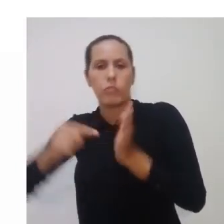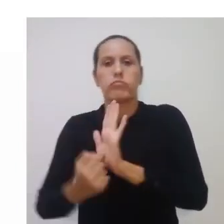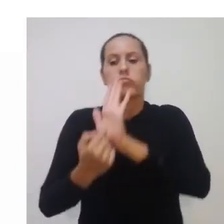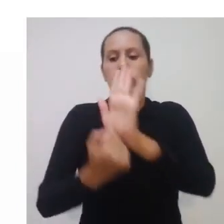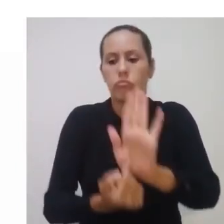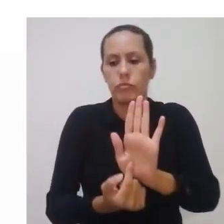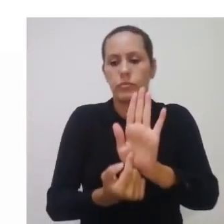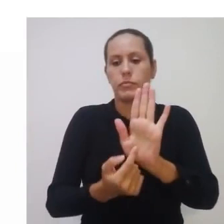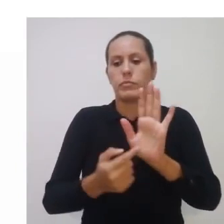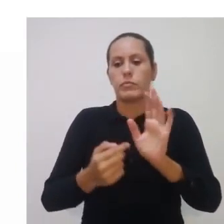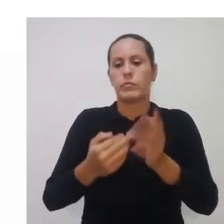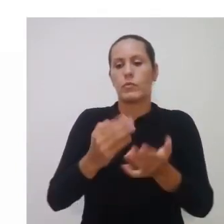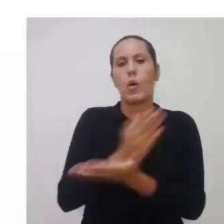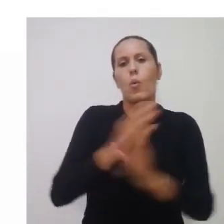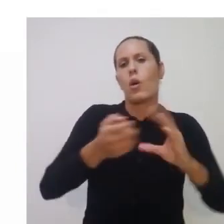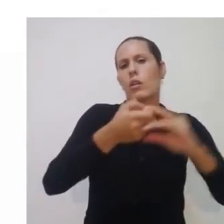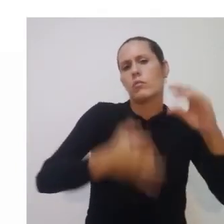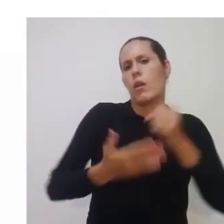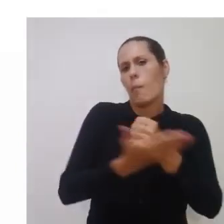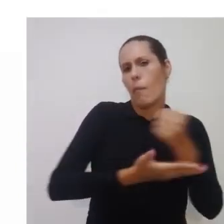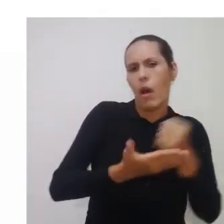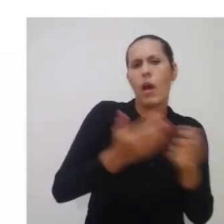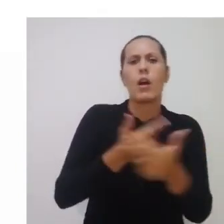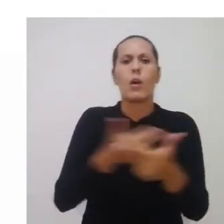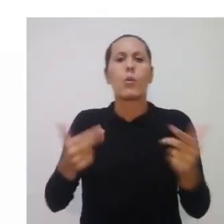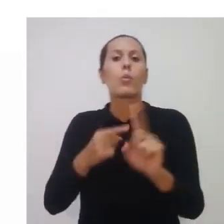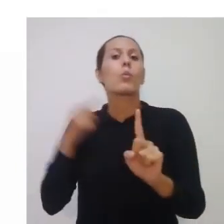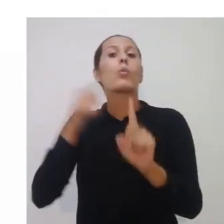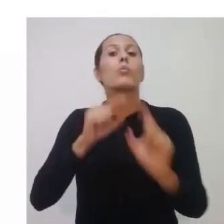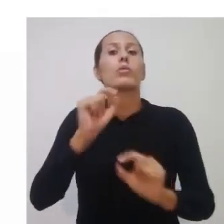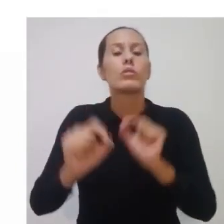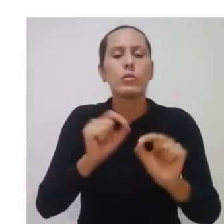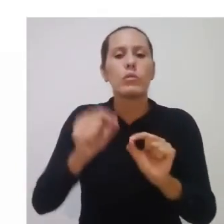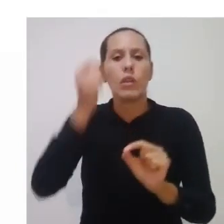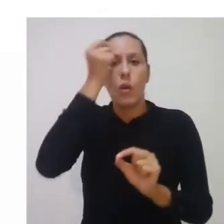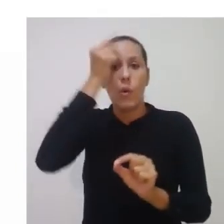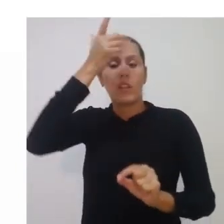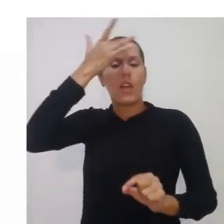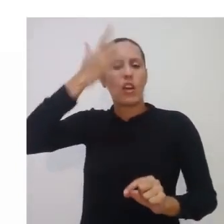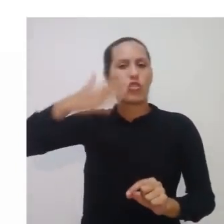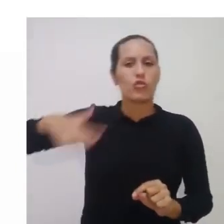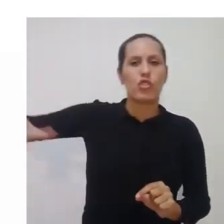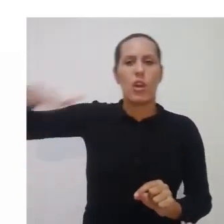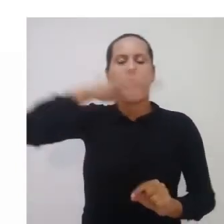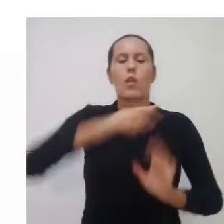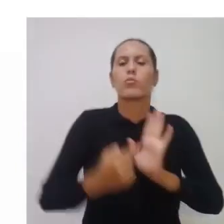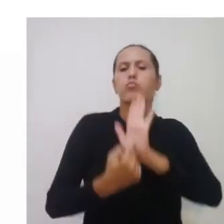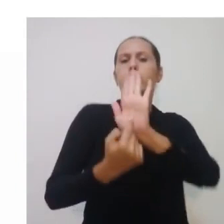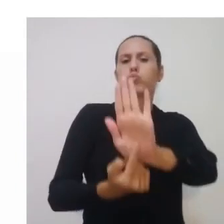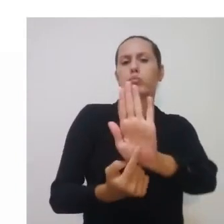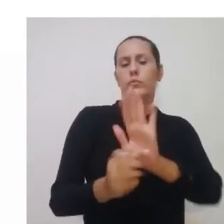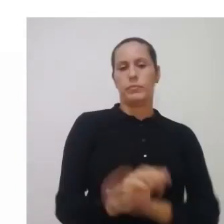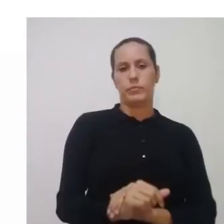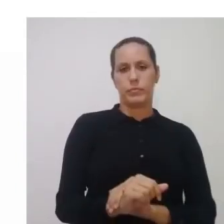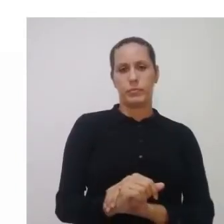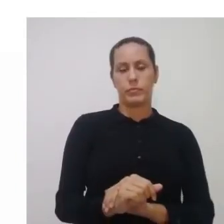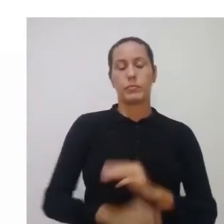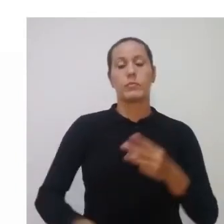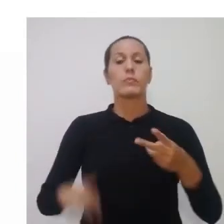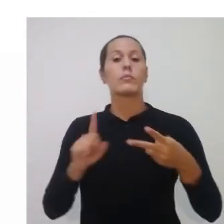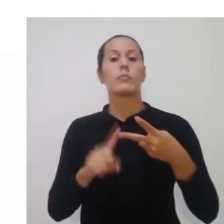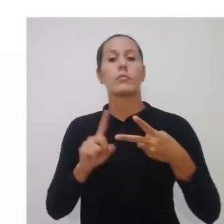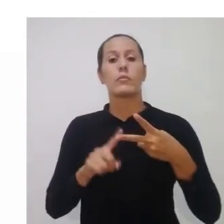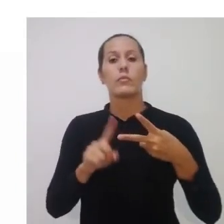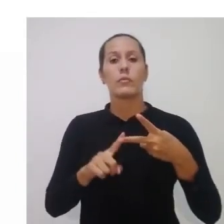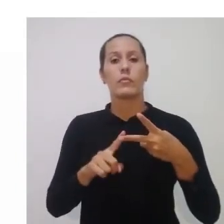acontecimentos, das características básicas de alguma coisa, com a finalidade de transmitir uma ideia geral sobre seu sentido. A